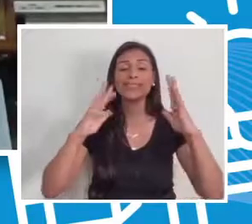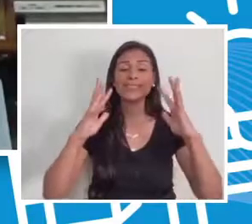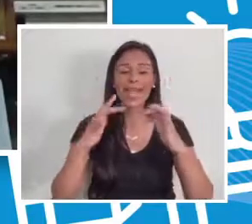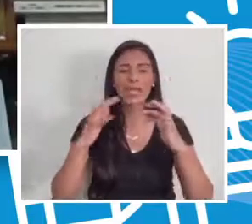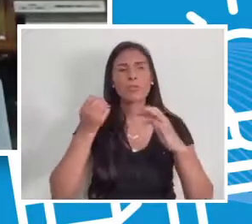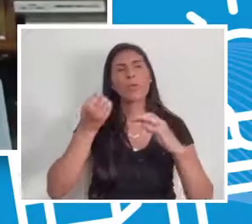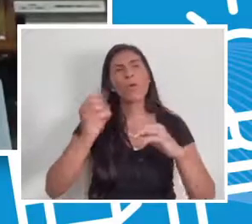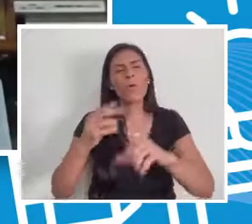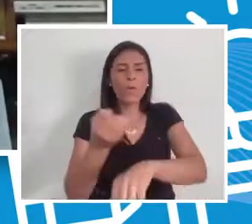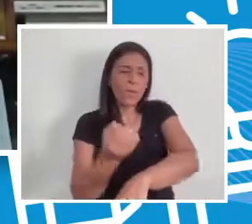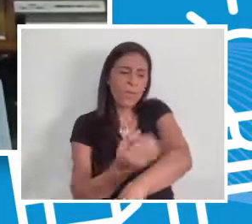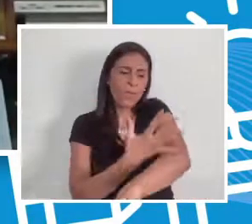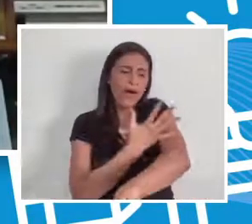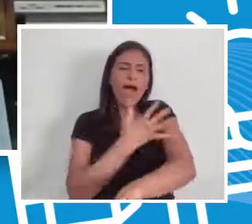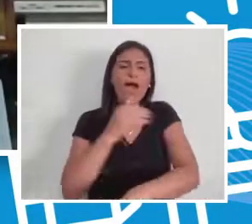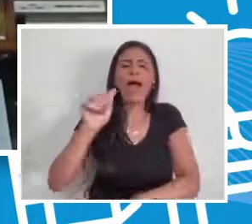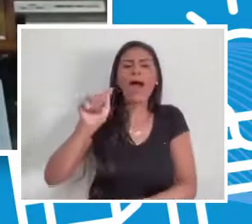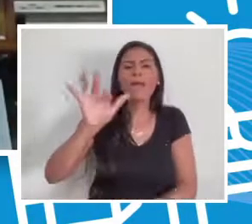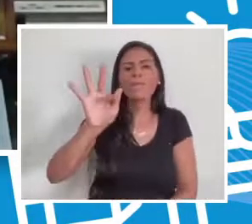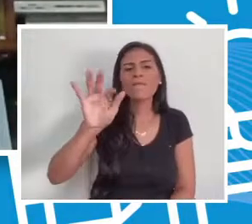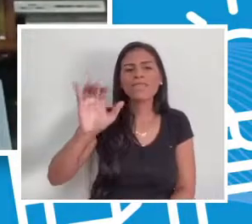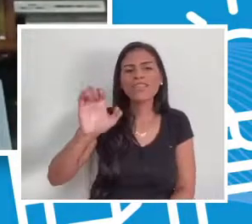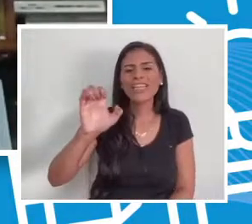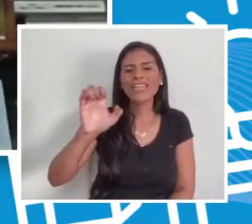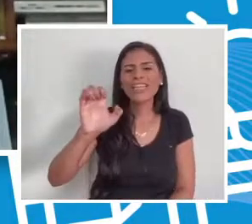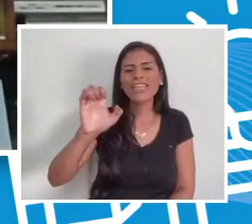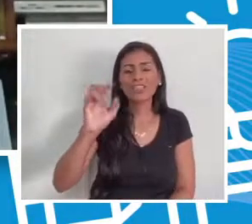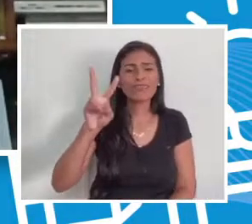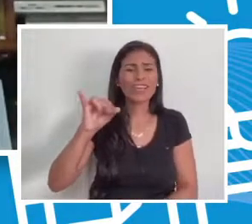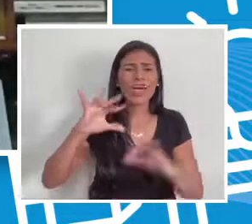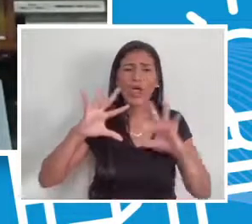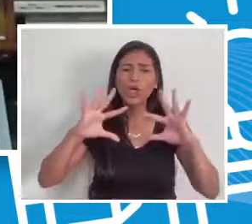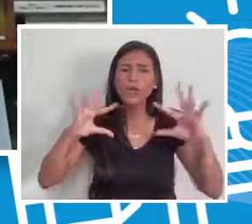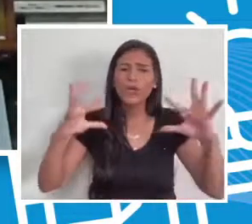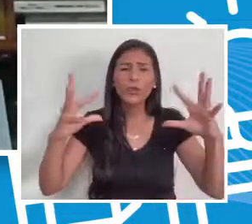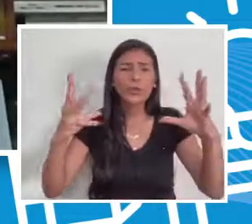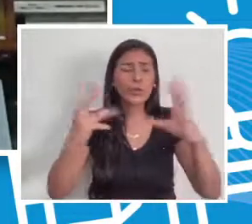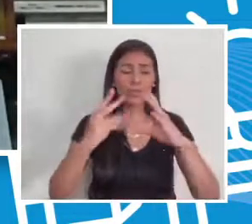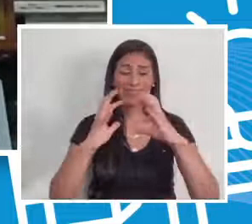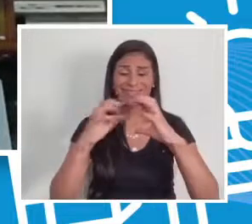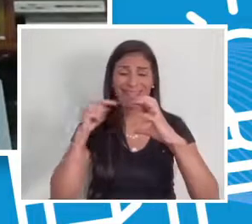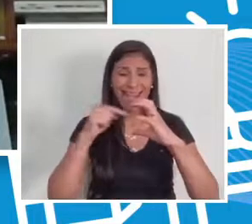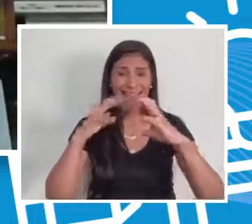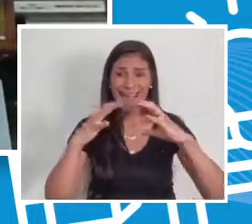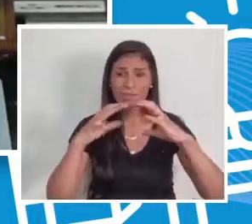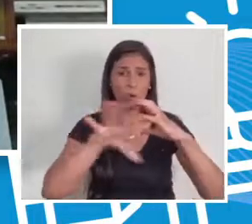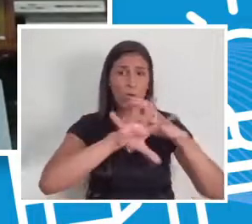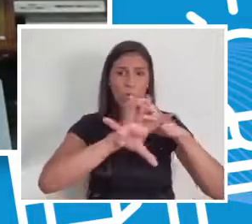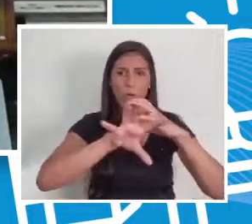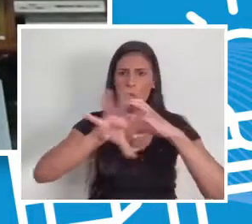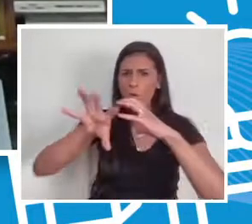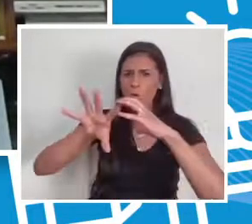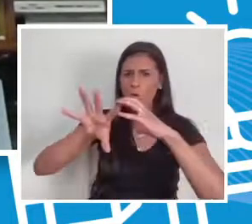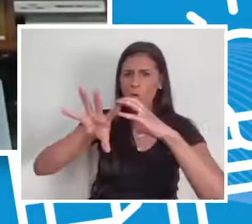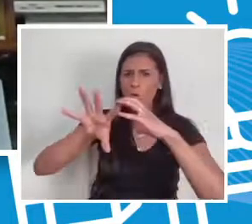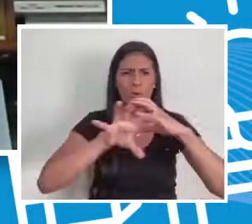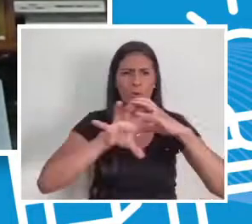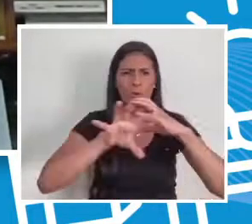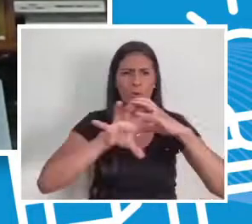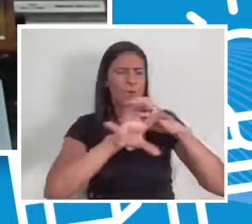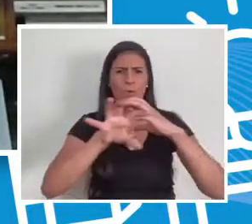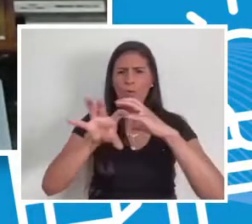está passando pelo cérebro. Então, nós estamos com tudo isso em ação a todo momento. Qual é a questão